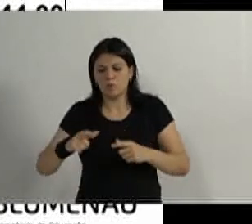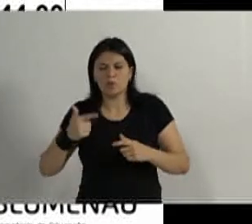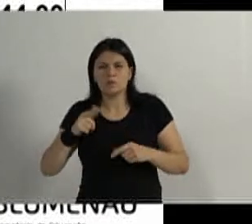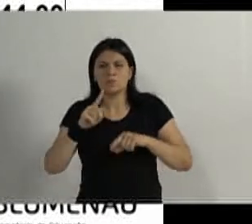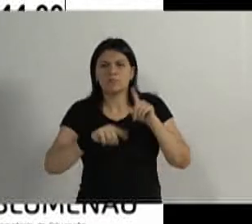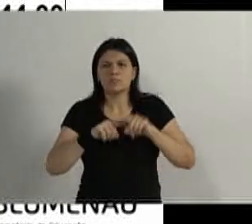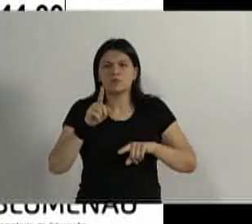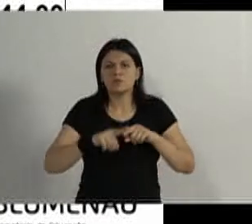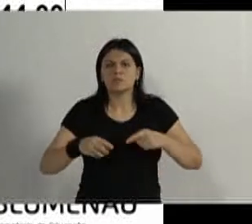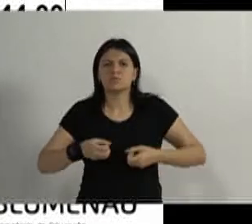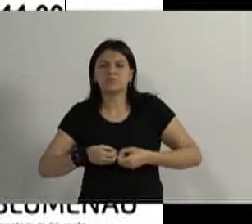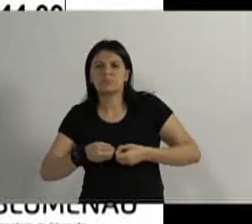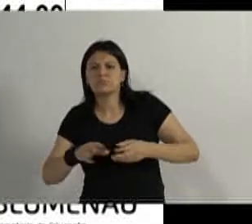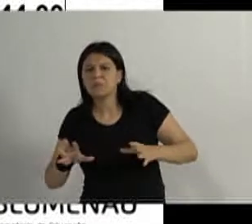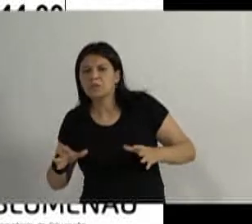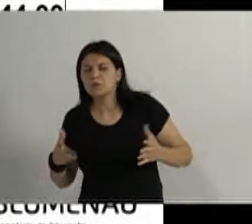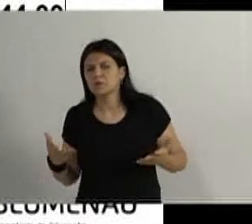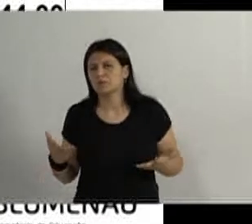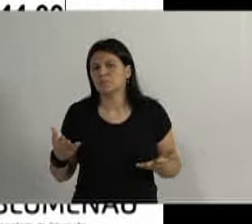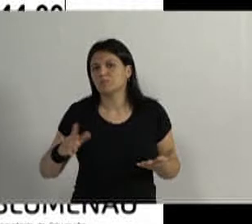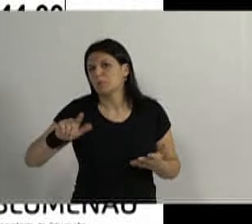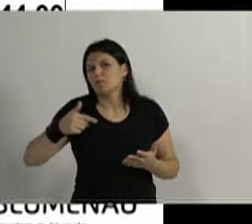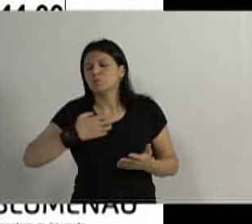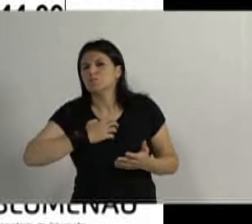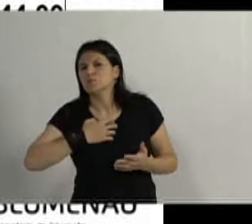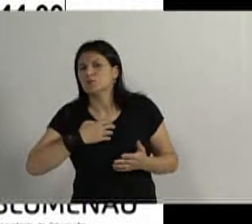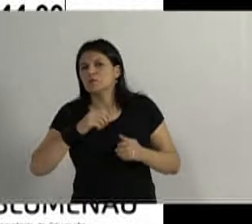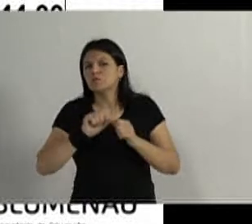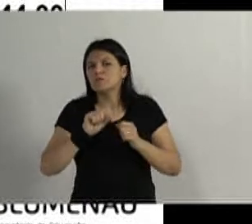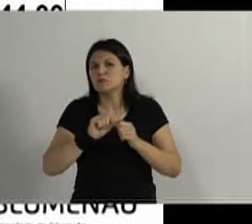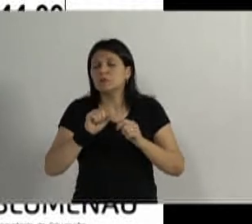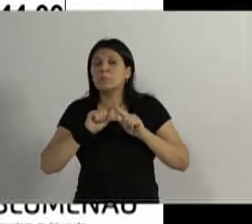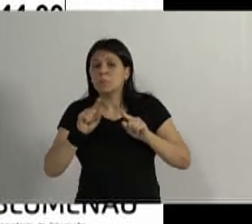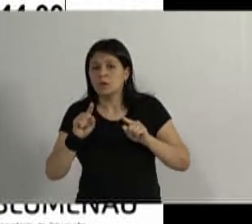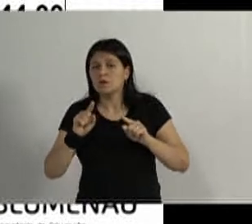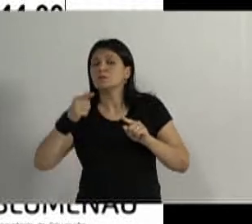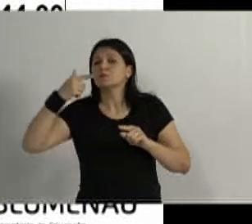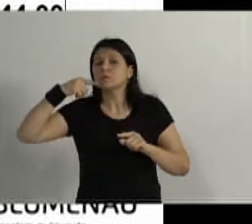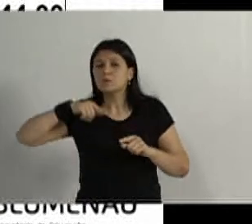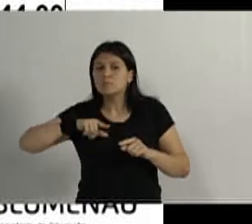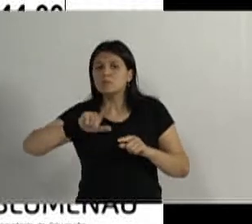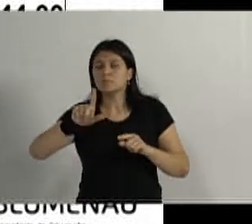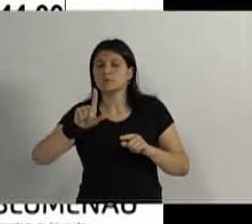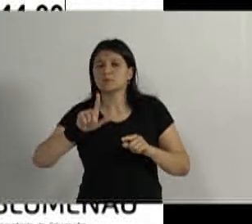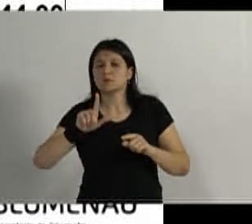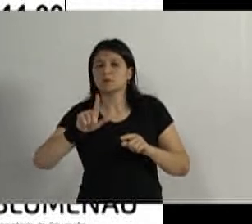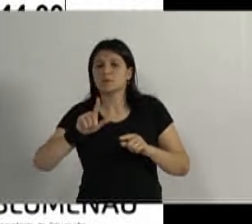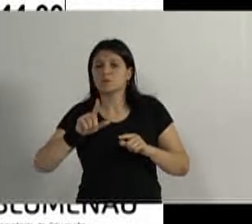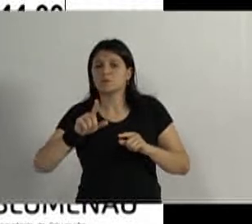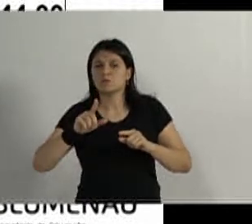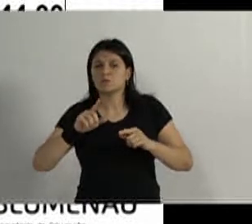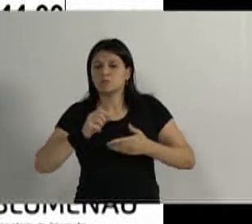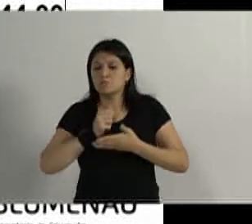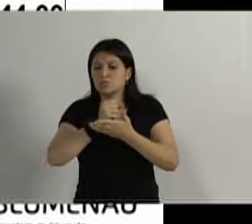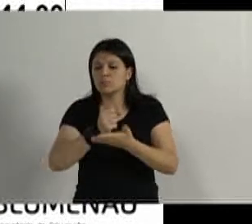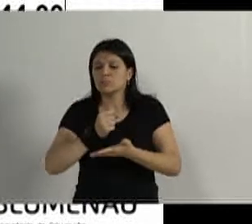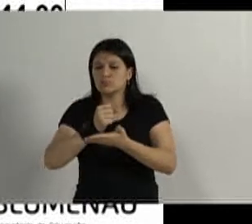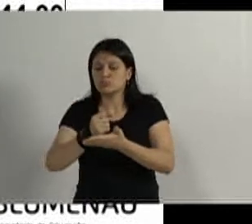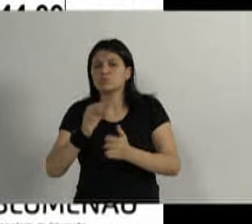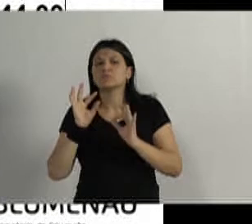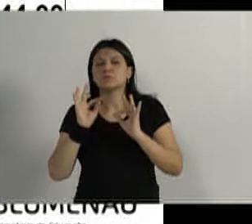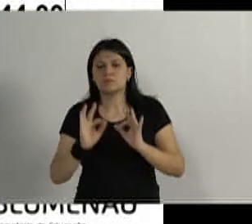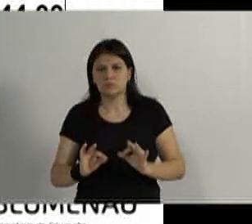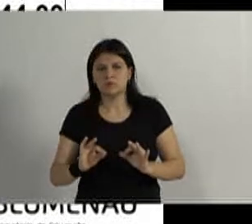equipamentos sobrando de alguma outra maneira fazer isso na medida que a gente tenha essas condições de atender de forma mais Ampla Com certeza